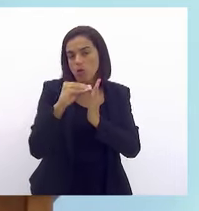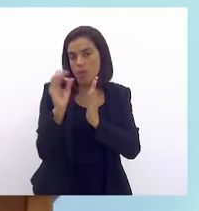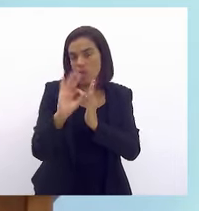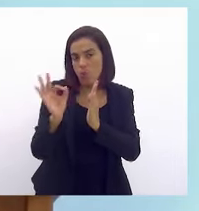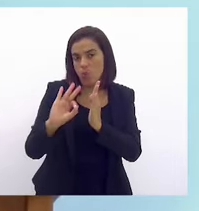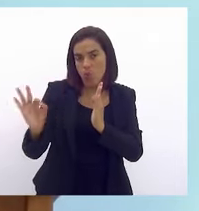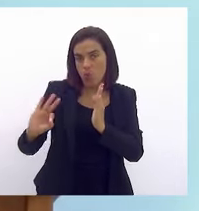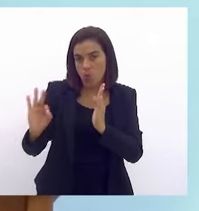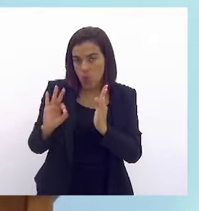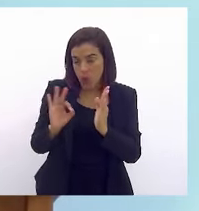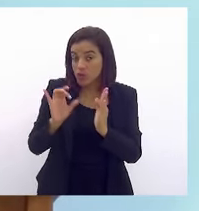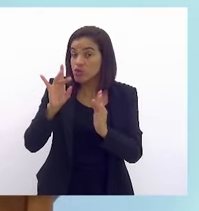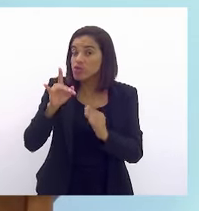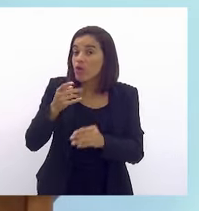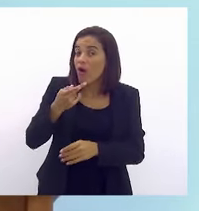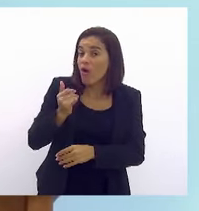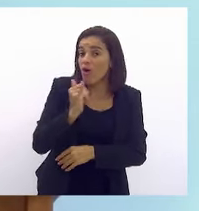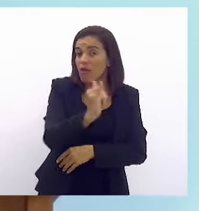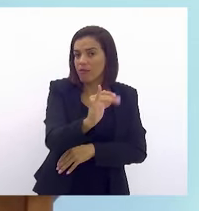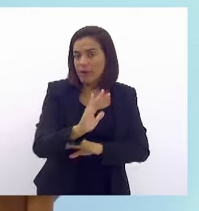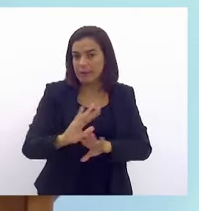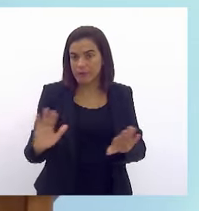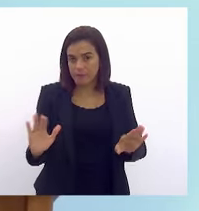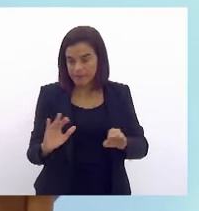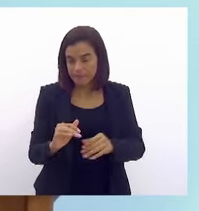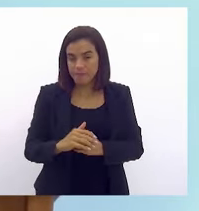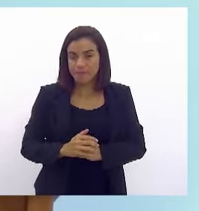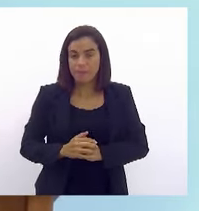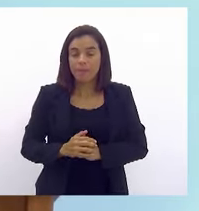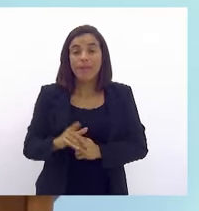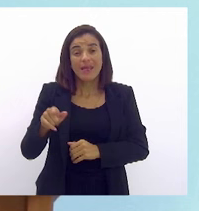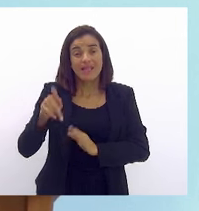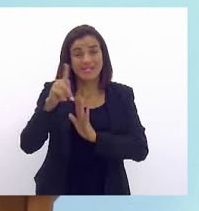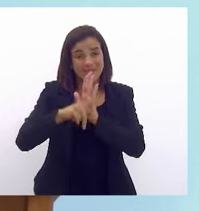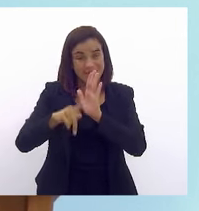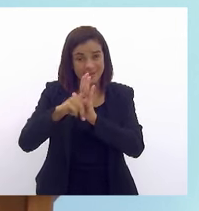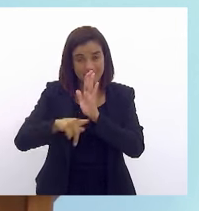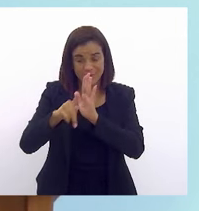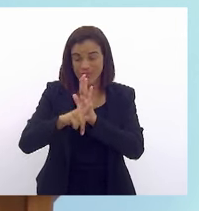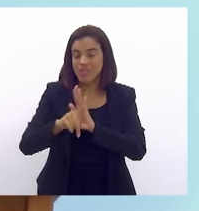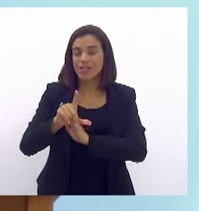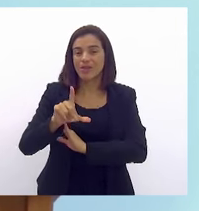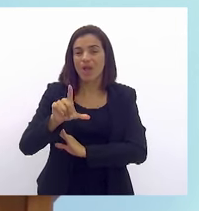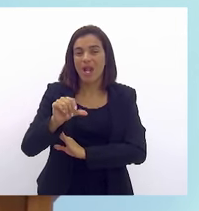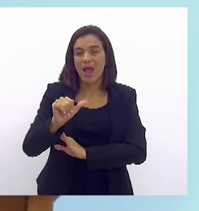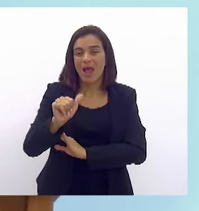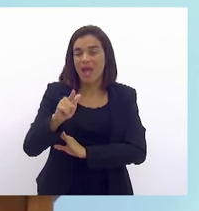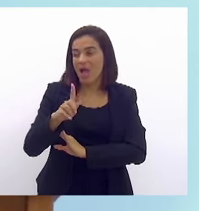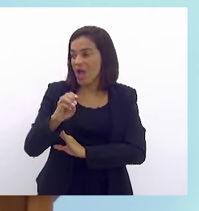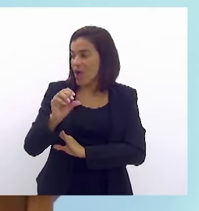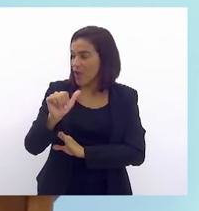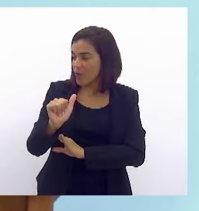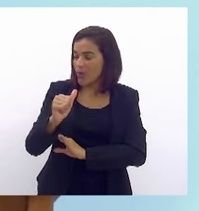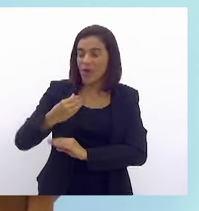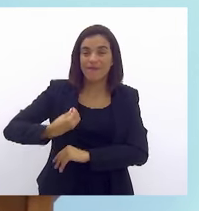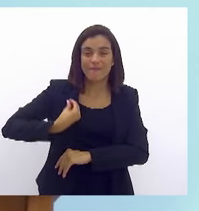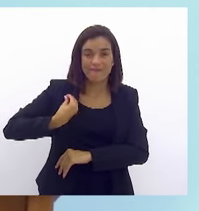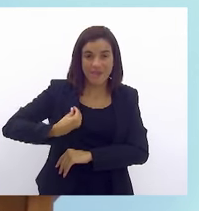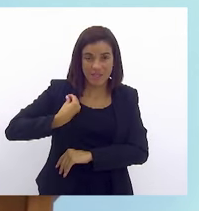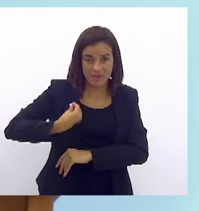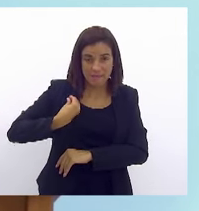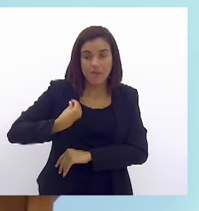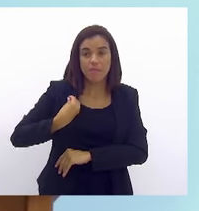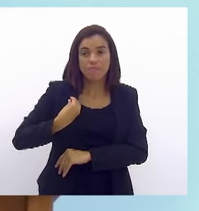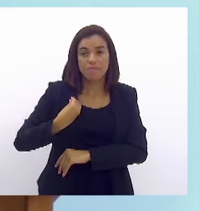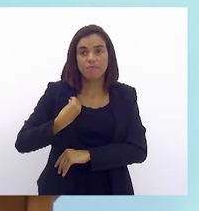eu só estou citando en passant. Tá? Esse projeto Lagoas Vivas também, a gente está querendo trazer vocês,